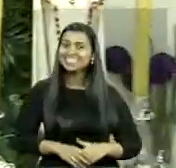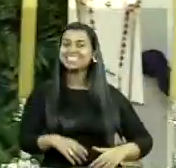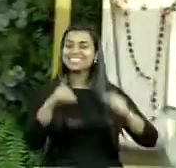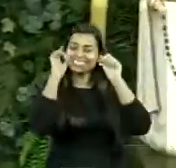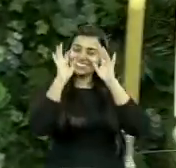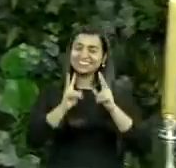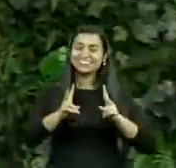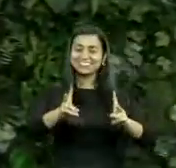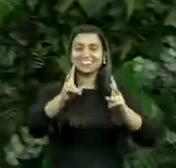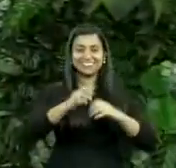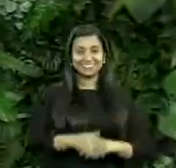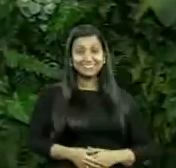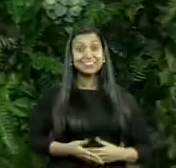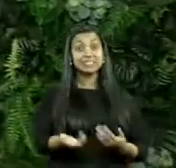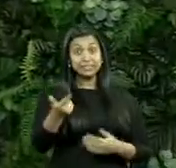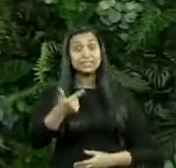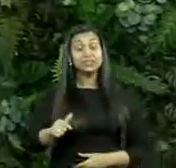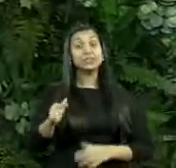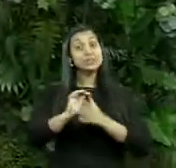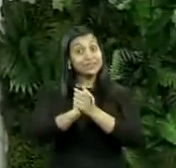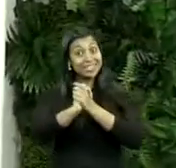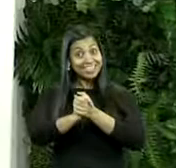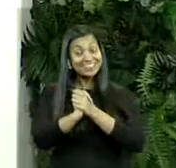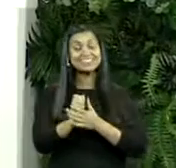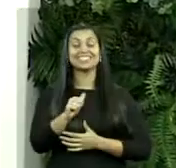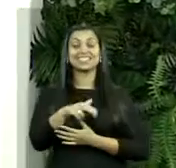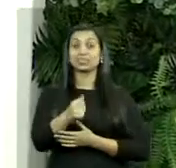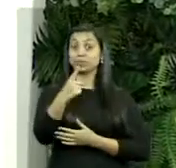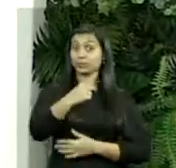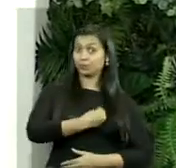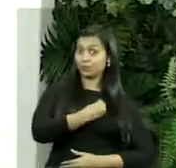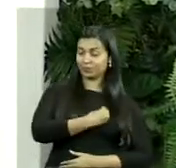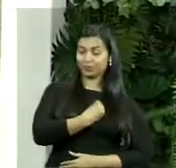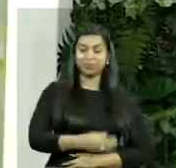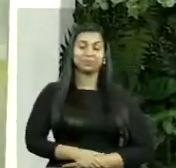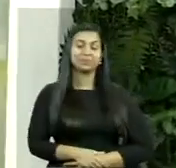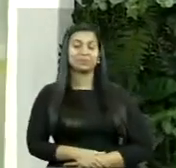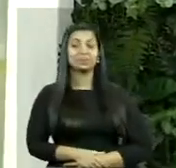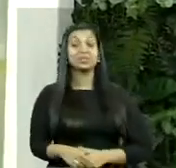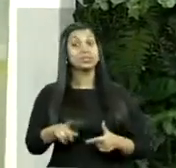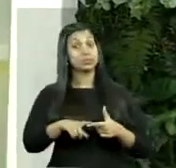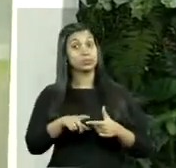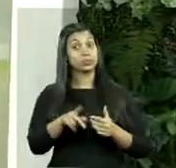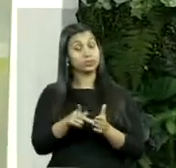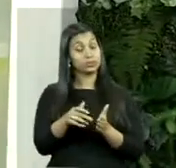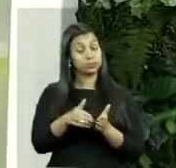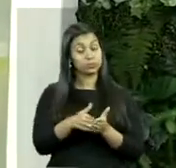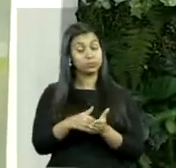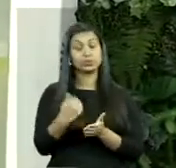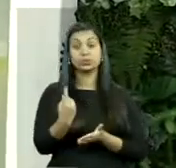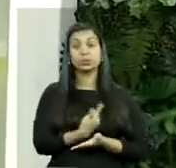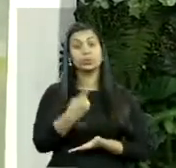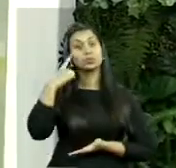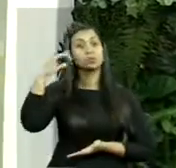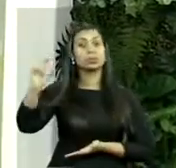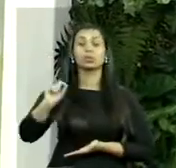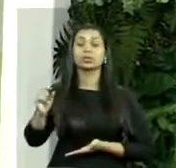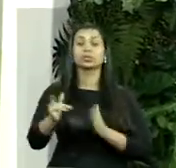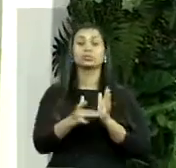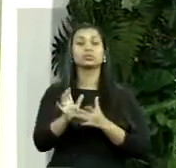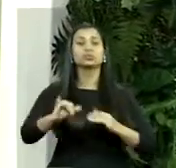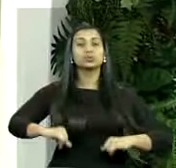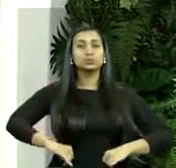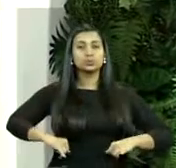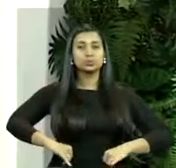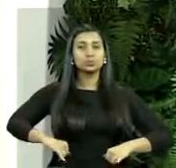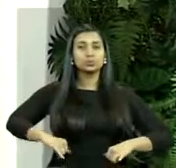Deus continue abençoando. E mais uma vez, parabéns, Ana, pelo dom da sua vida. Segundo o mistério doloroso, contemplamos a